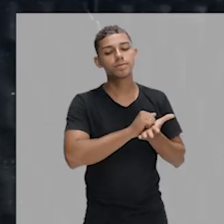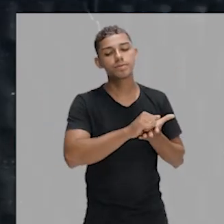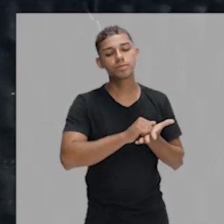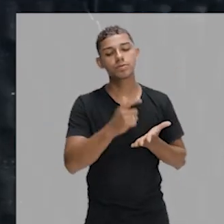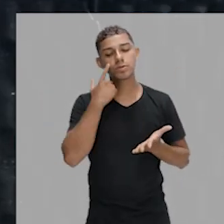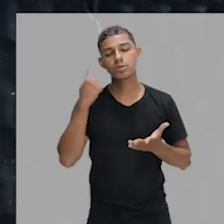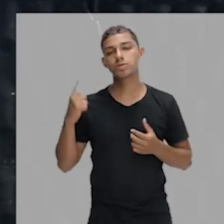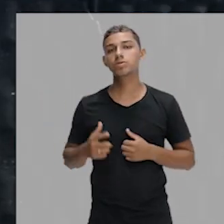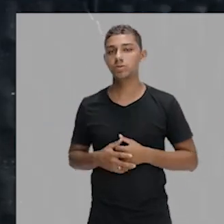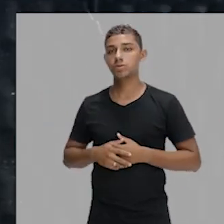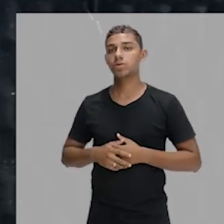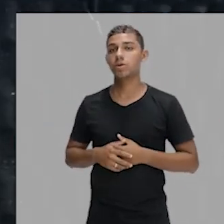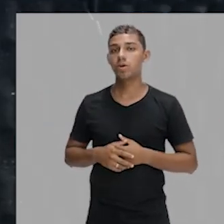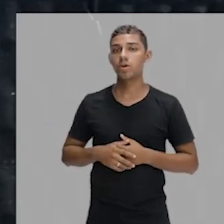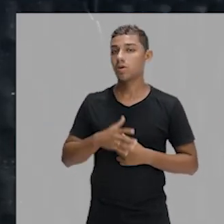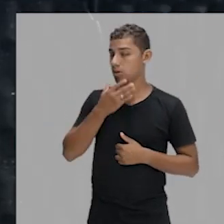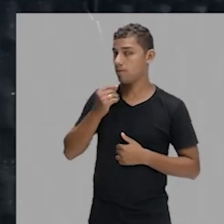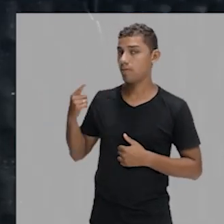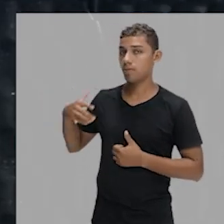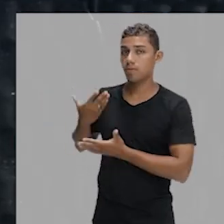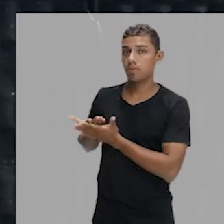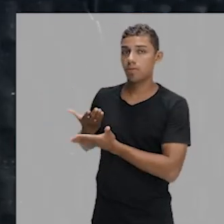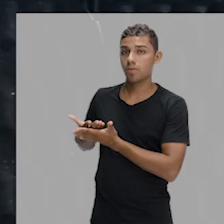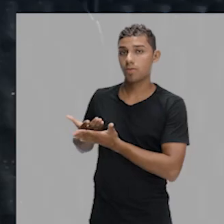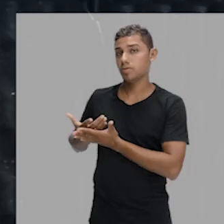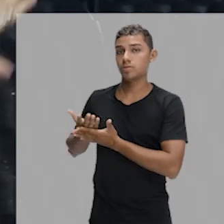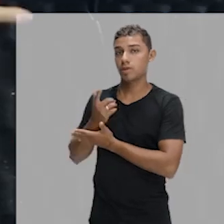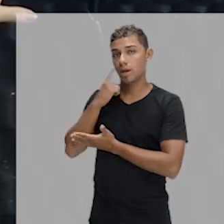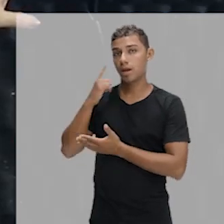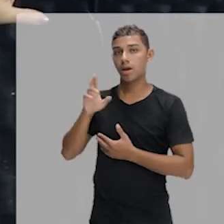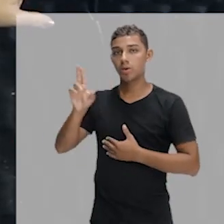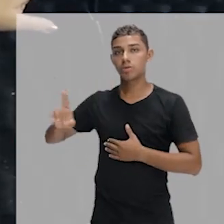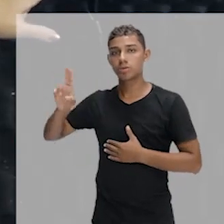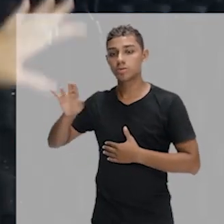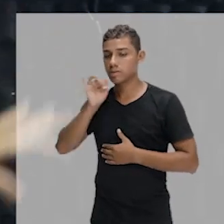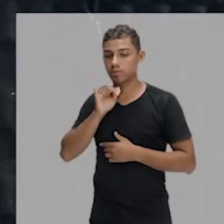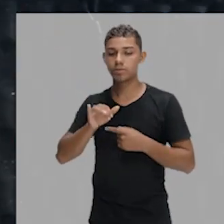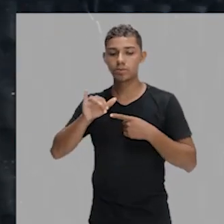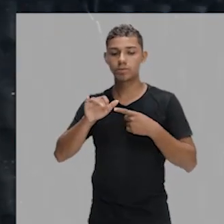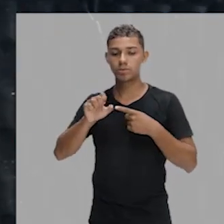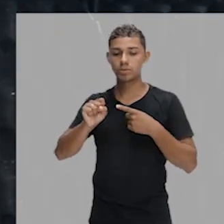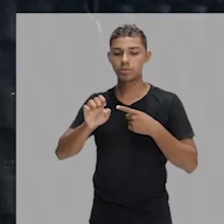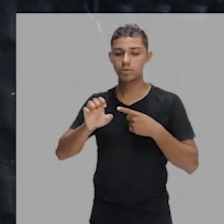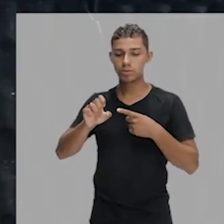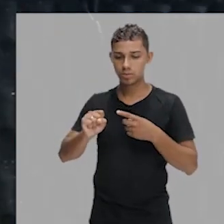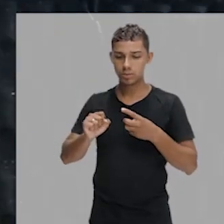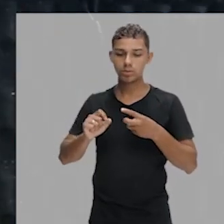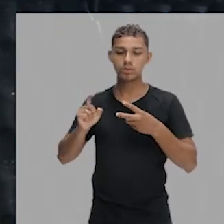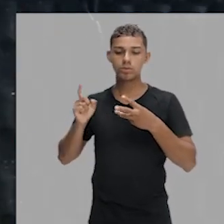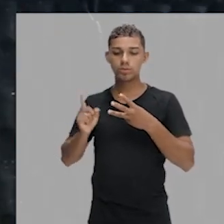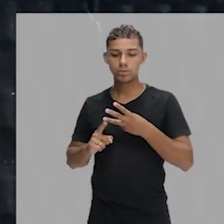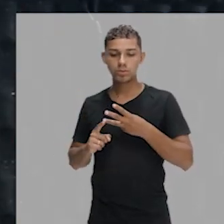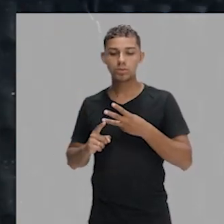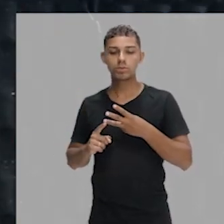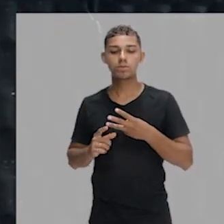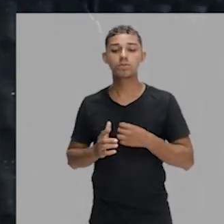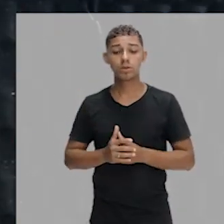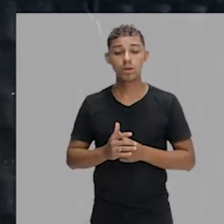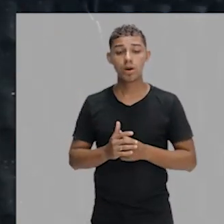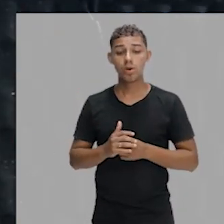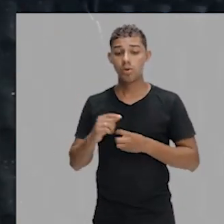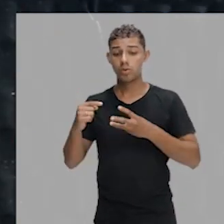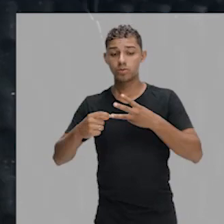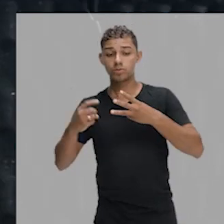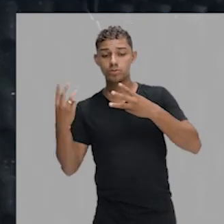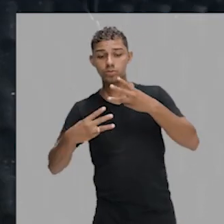Ele estuda, he studies, ES. She reads, ela lê. Então, percebam que nas terceiras